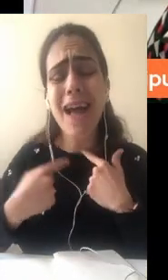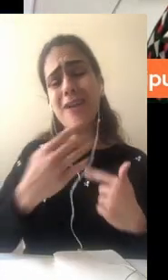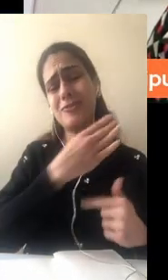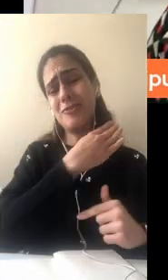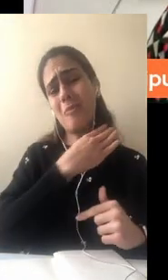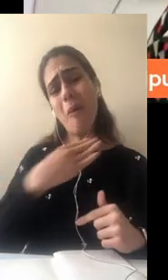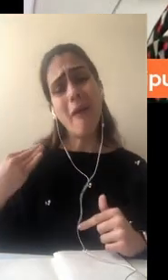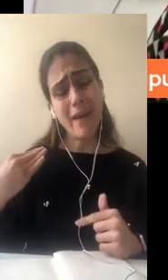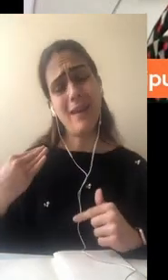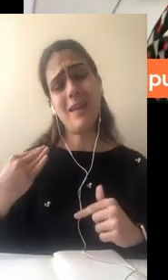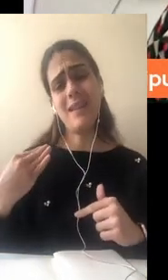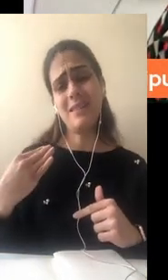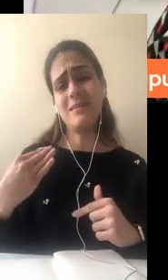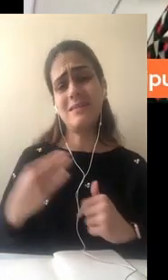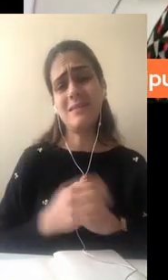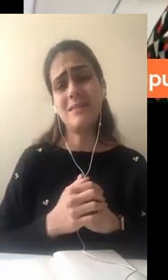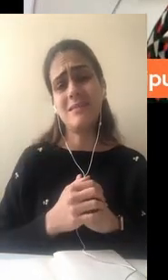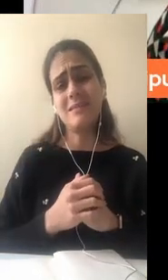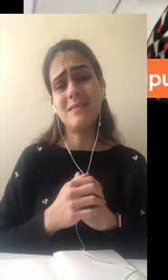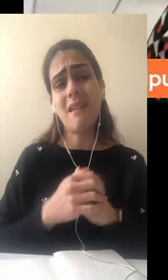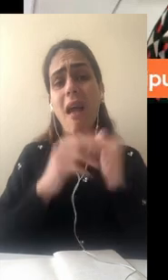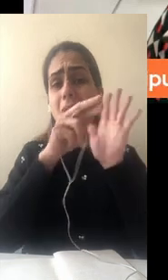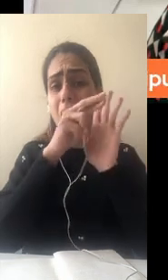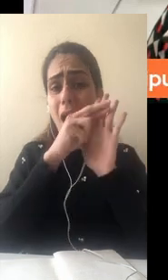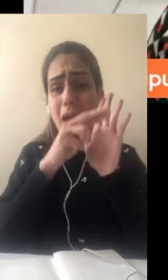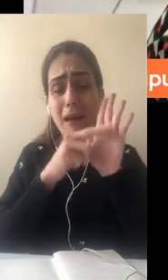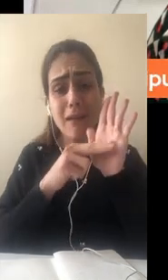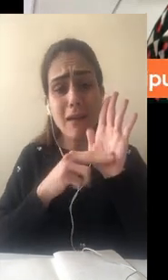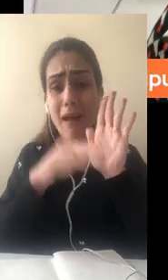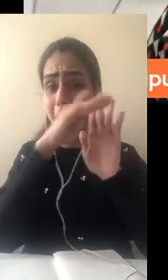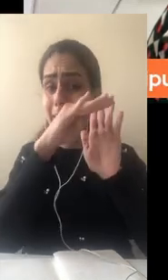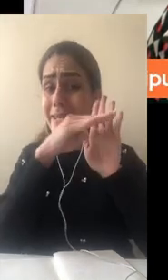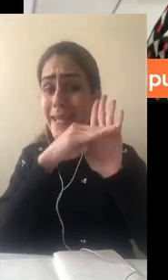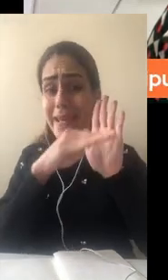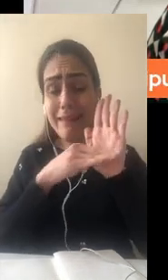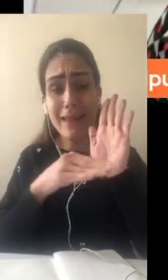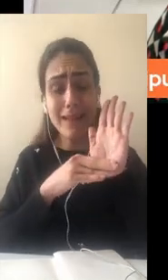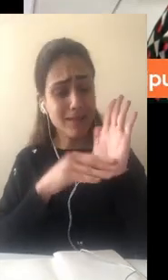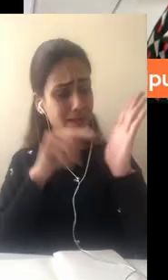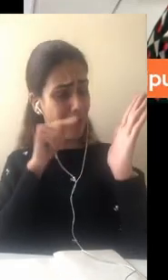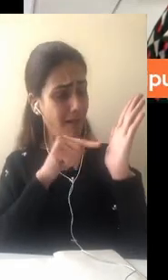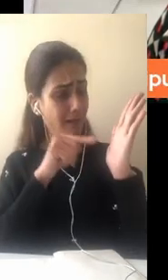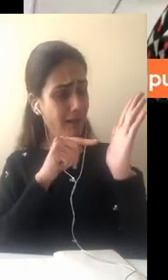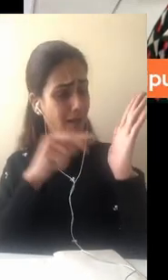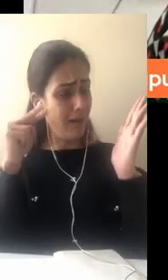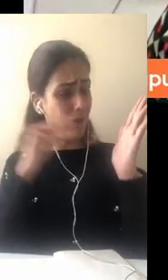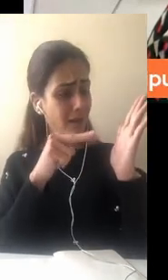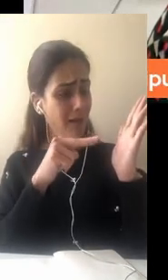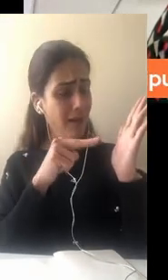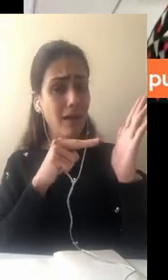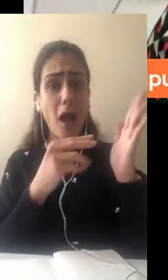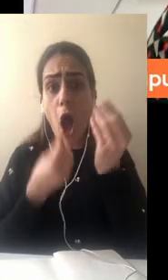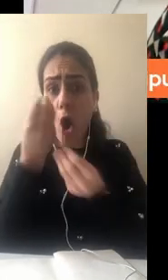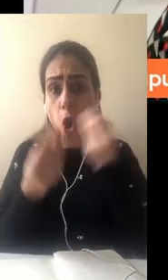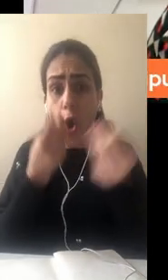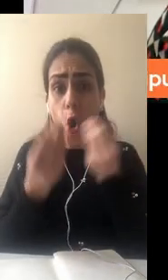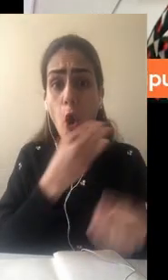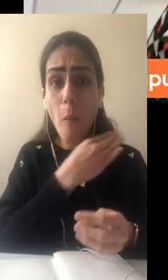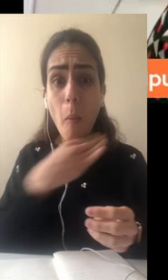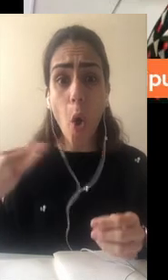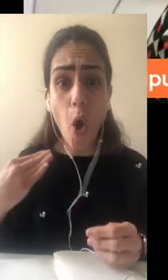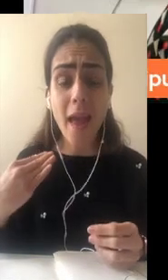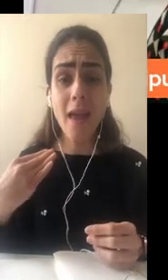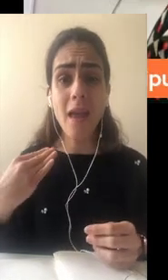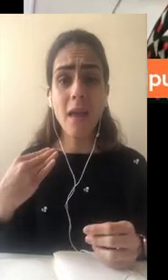uma lista, inclusive, de qual seria o método mais adequado para eu morrer. Qualquer pai que me ouve